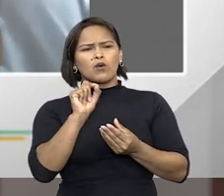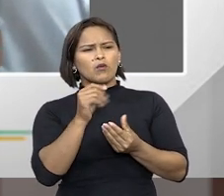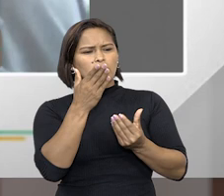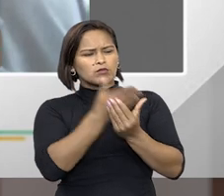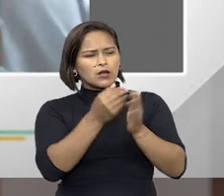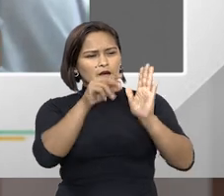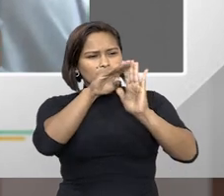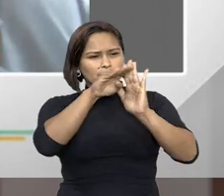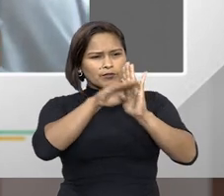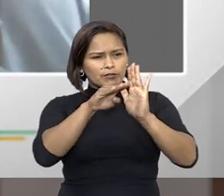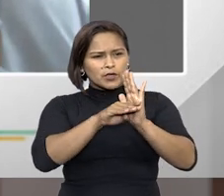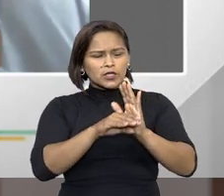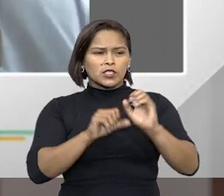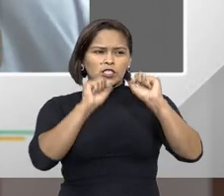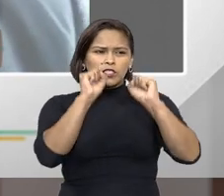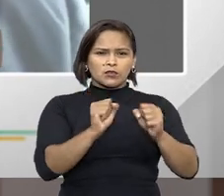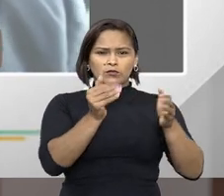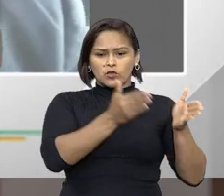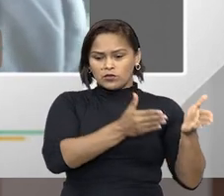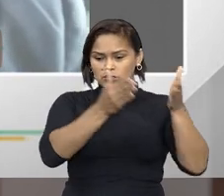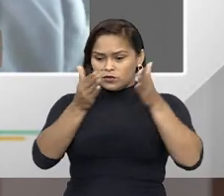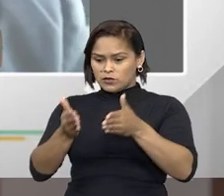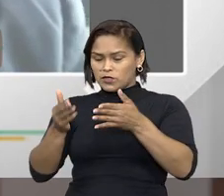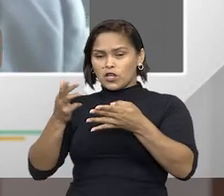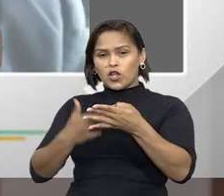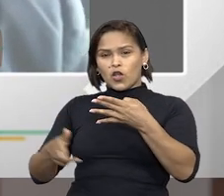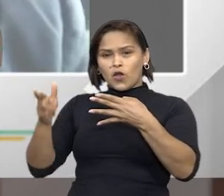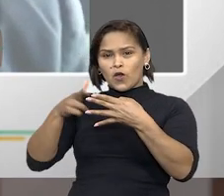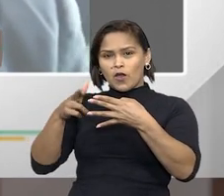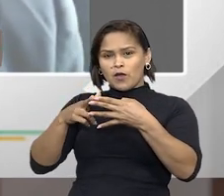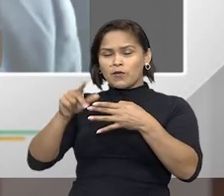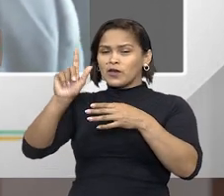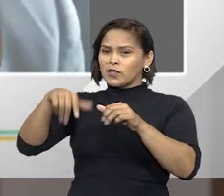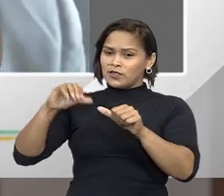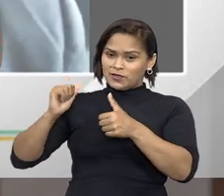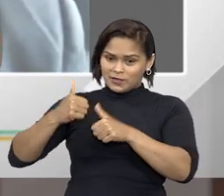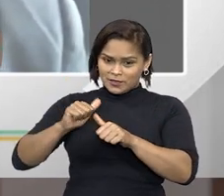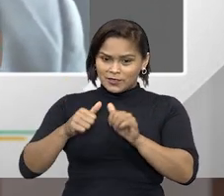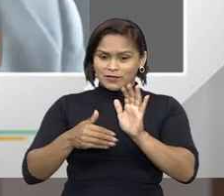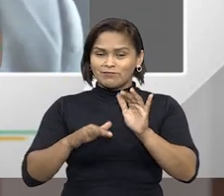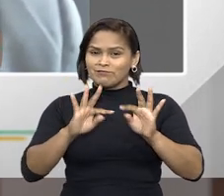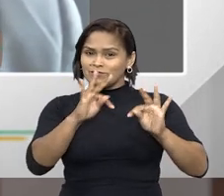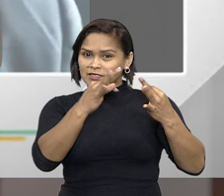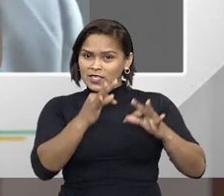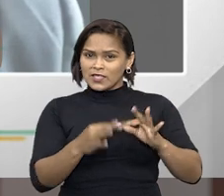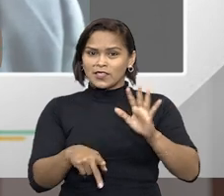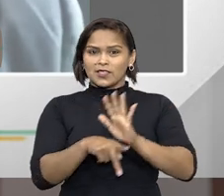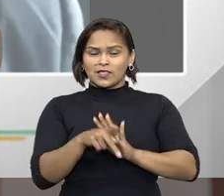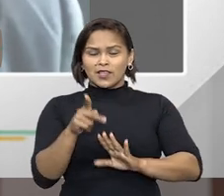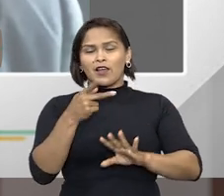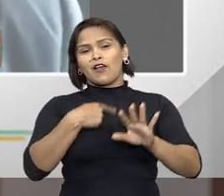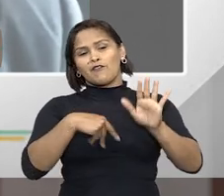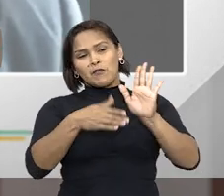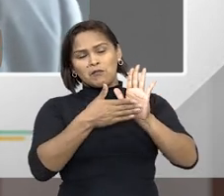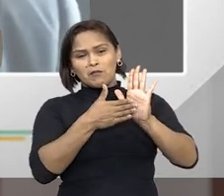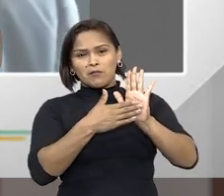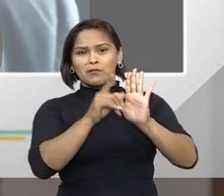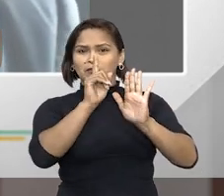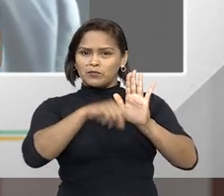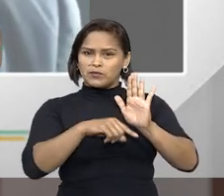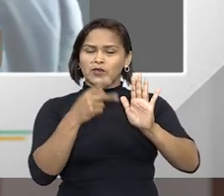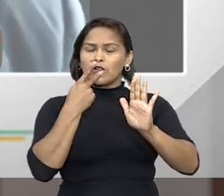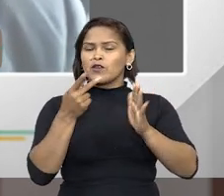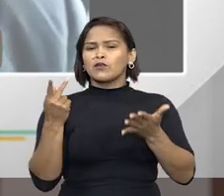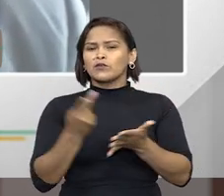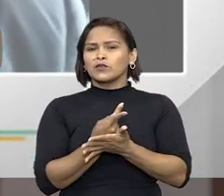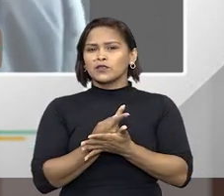interpostos como extraordinários que tratavam exclusivamente a matéria infraconstitucional. E o que aconteceu?